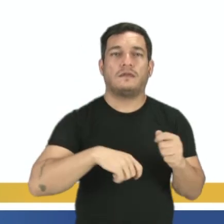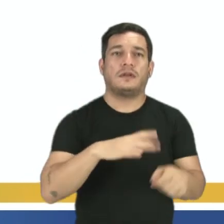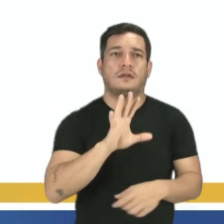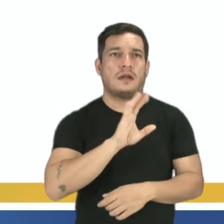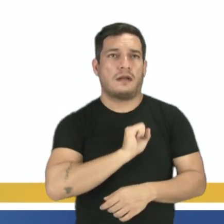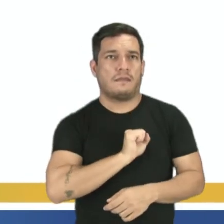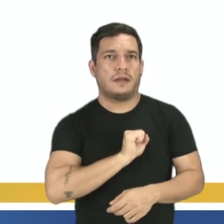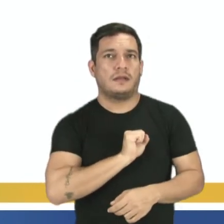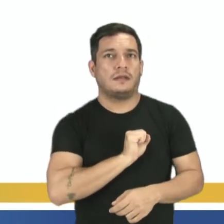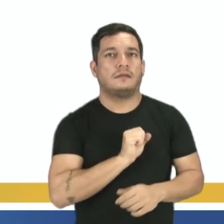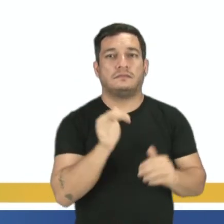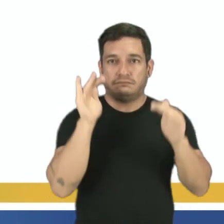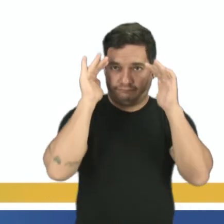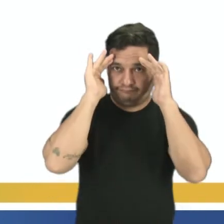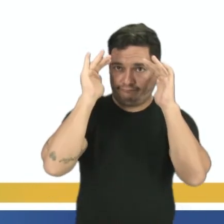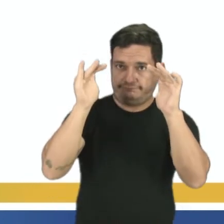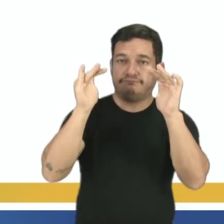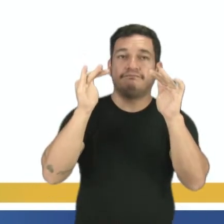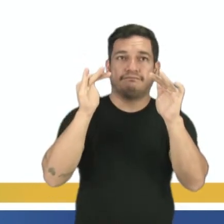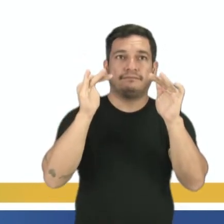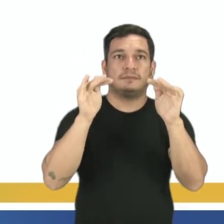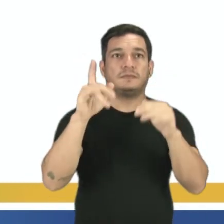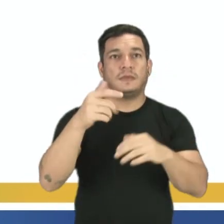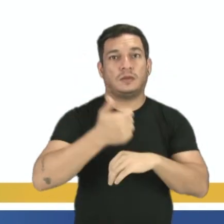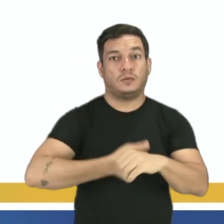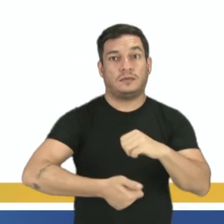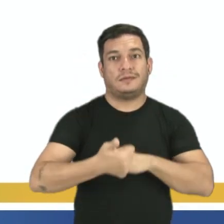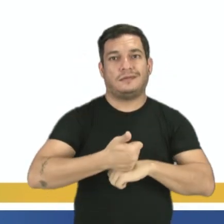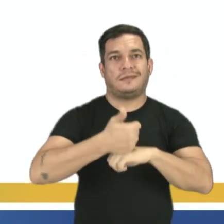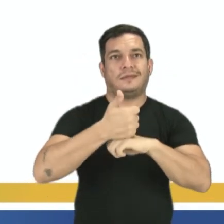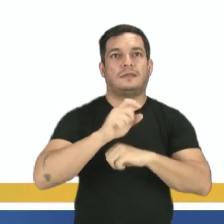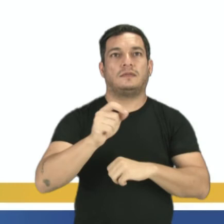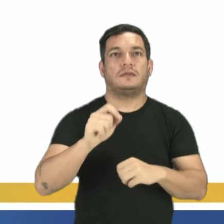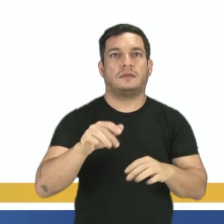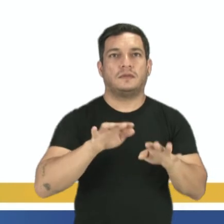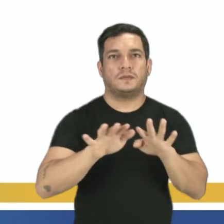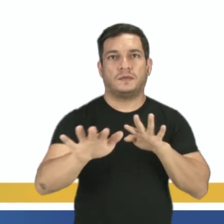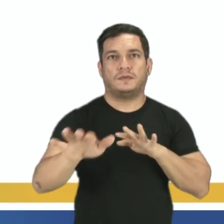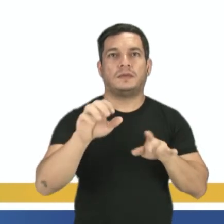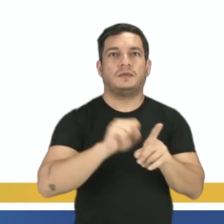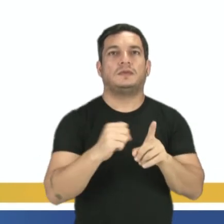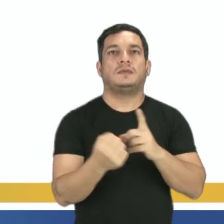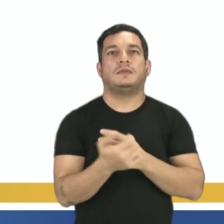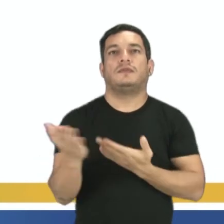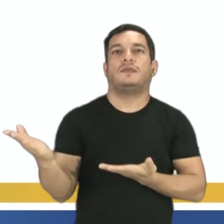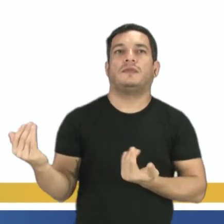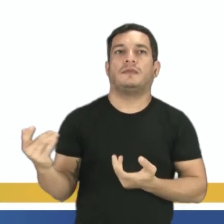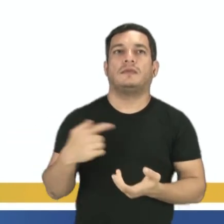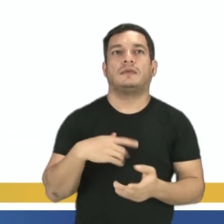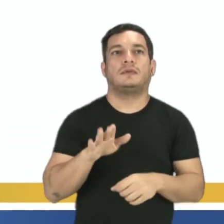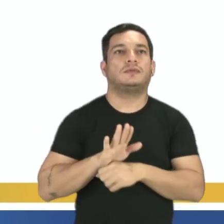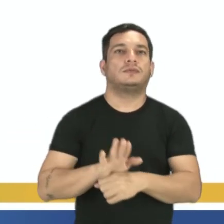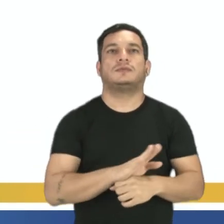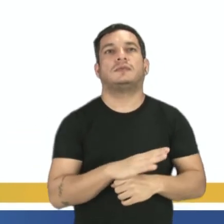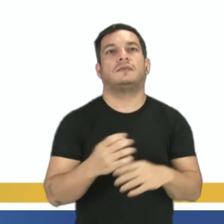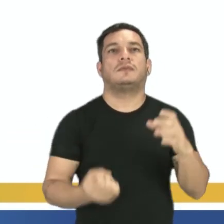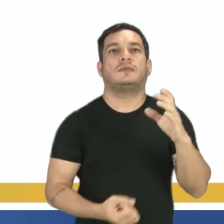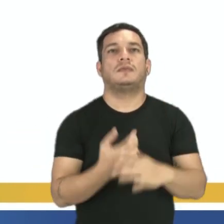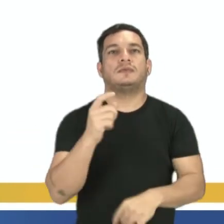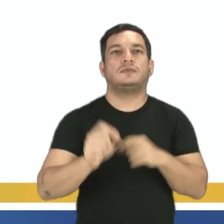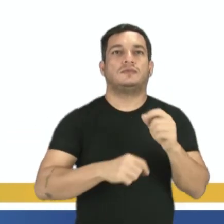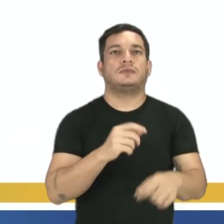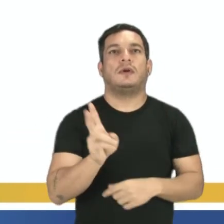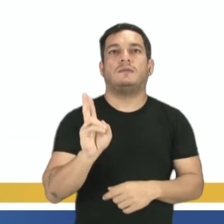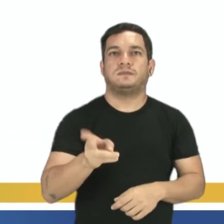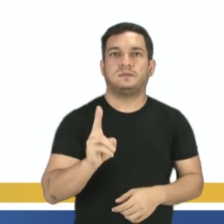de ser amada e obedecida, era o líder. Tais movimentos sociais juvenis contribuíram